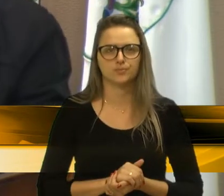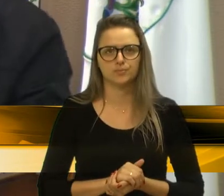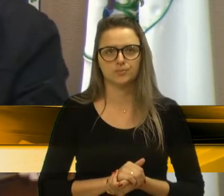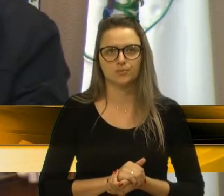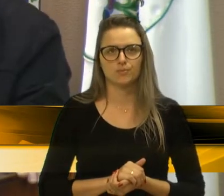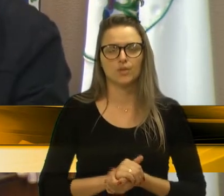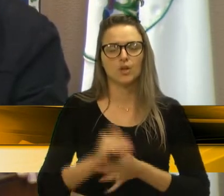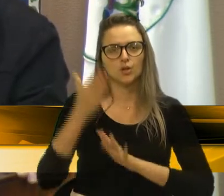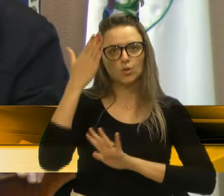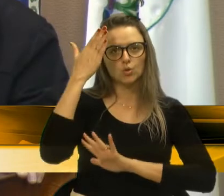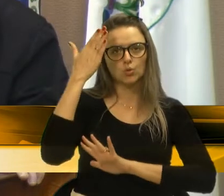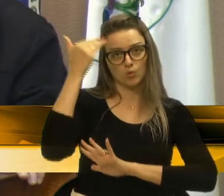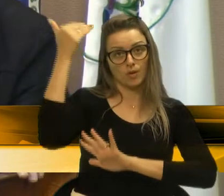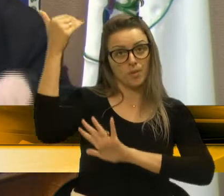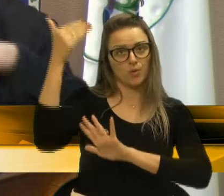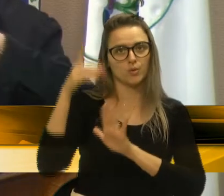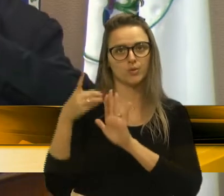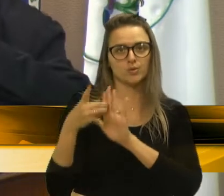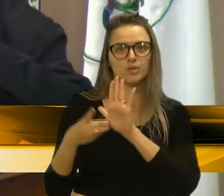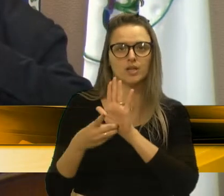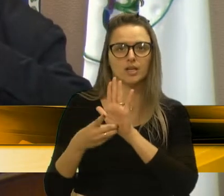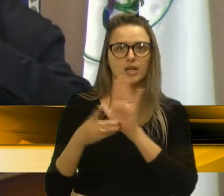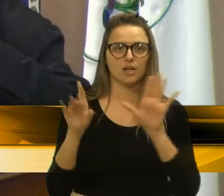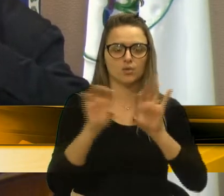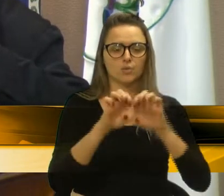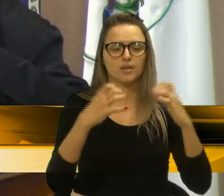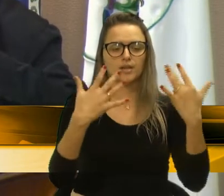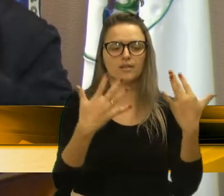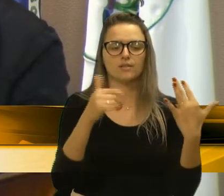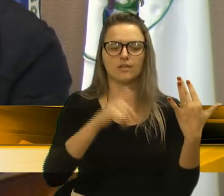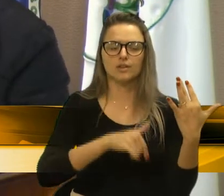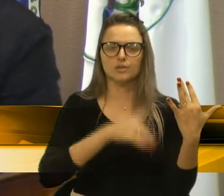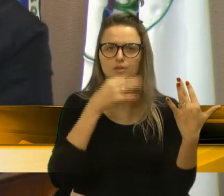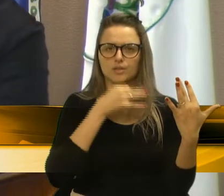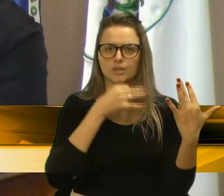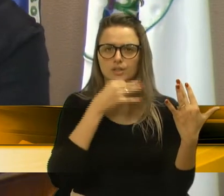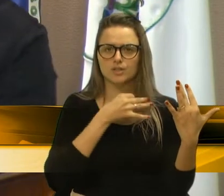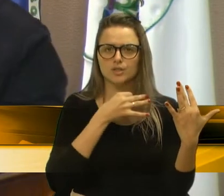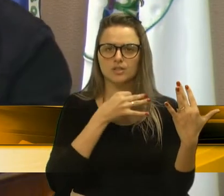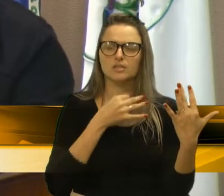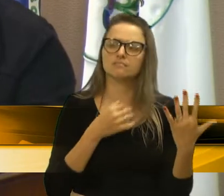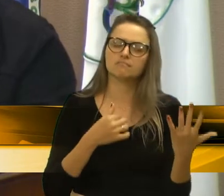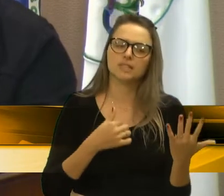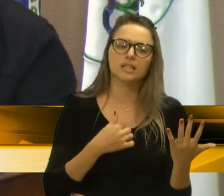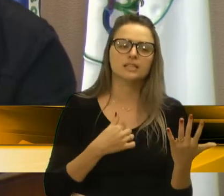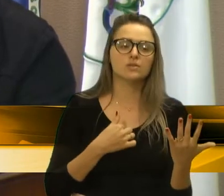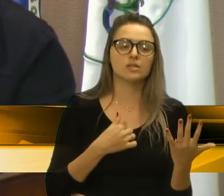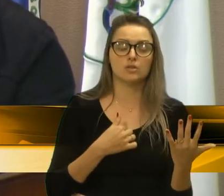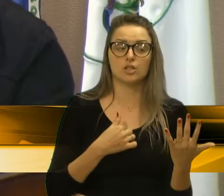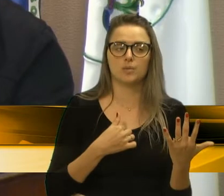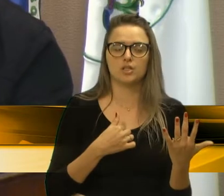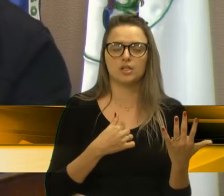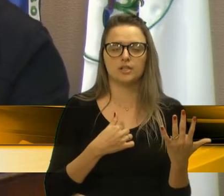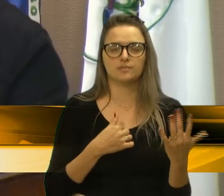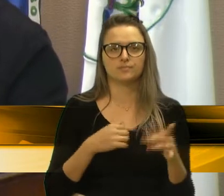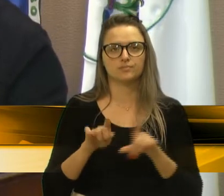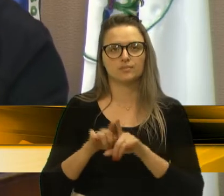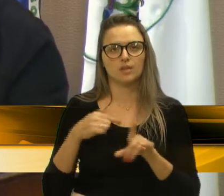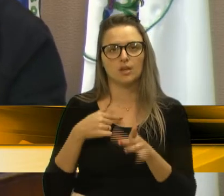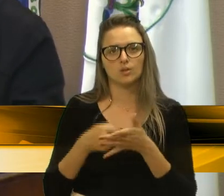do famoso decreto para os eventos em Caxias do Sul, e aí fui tentar